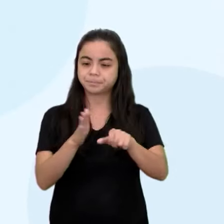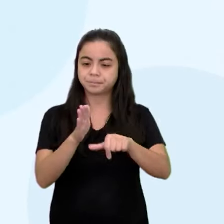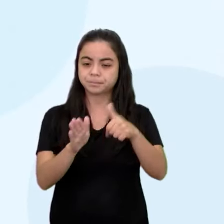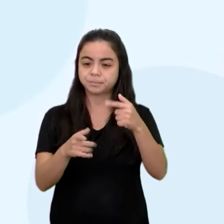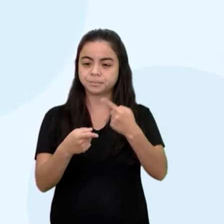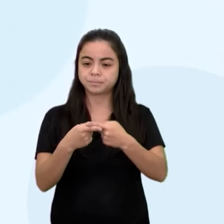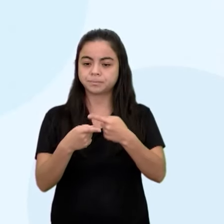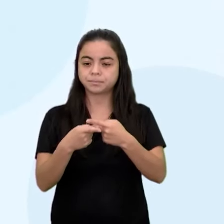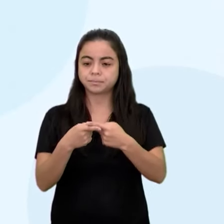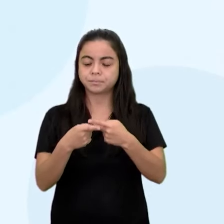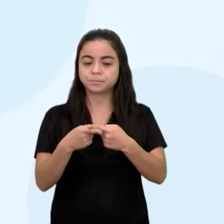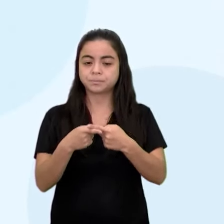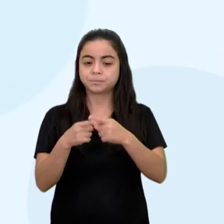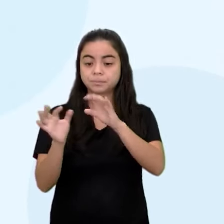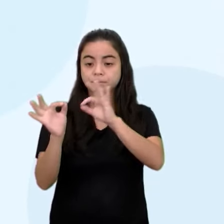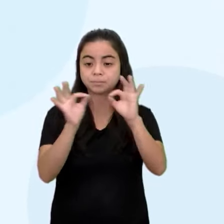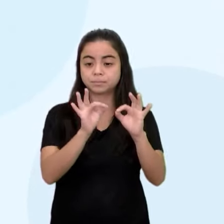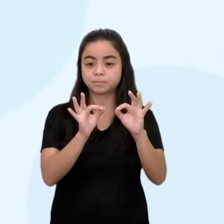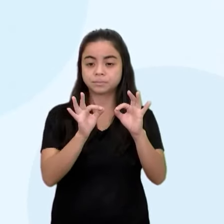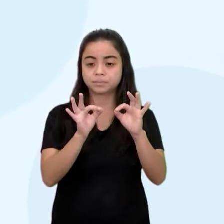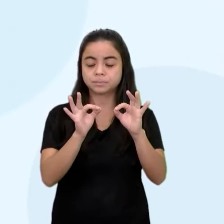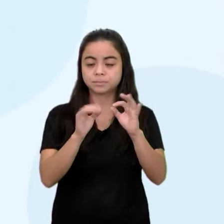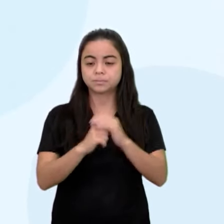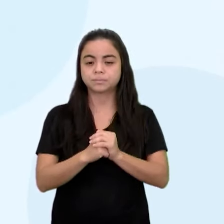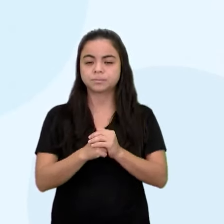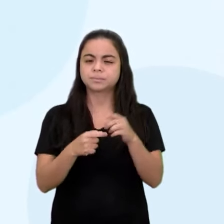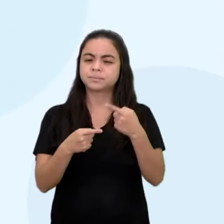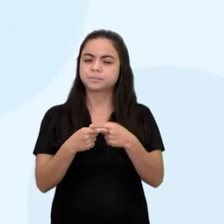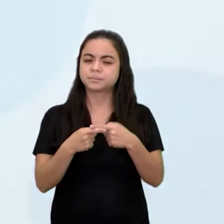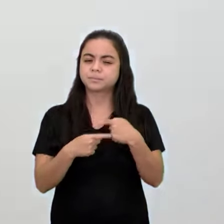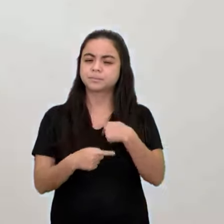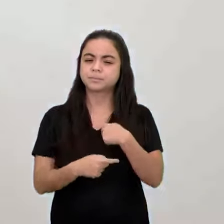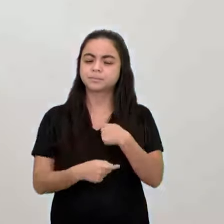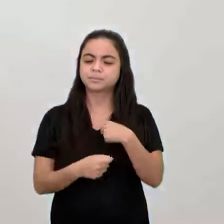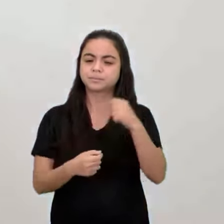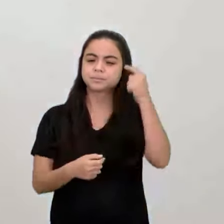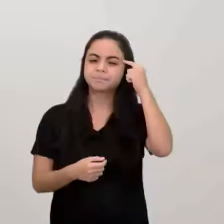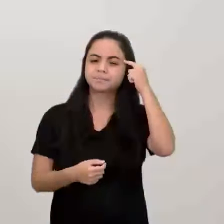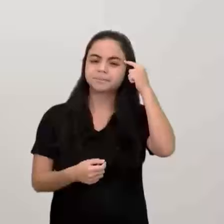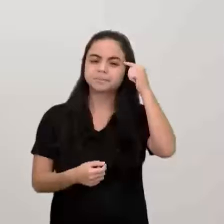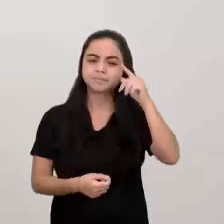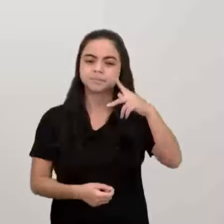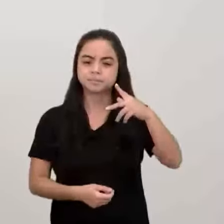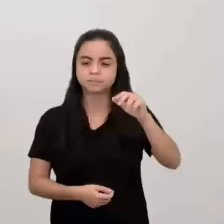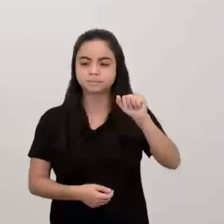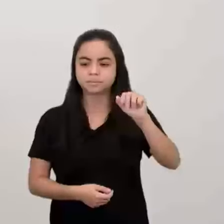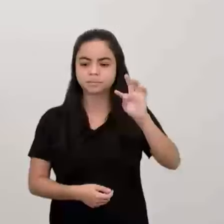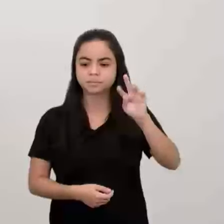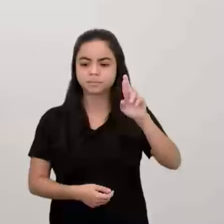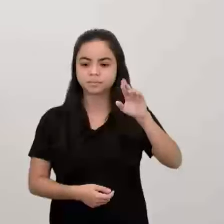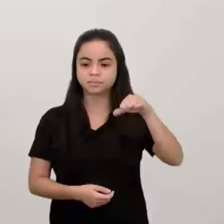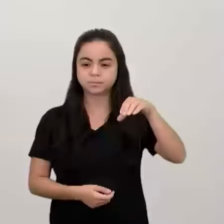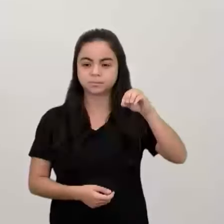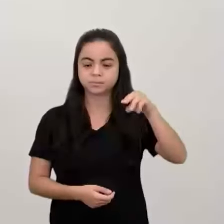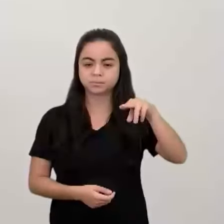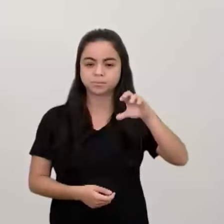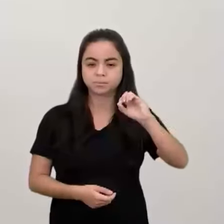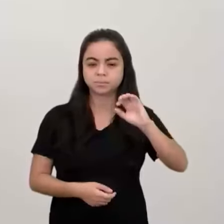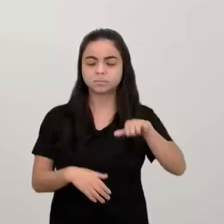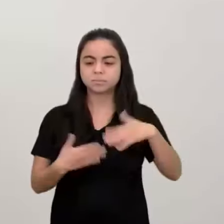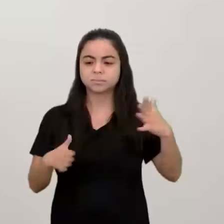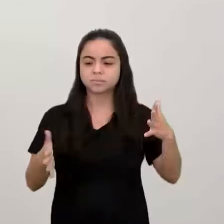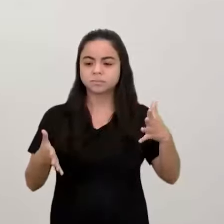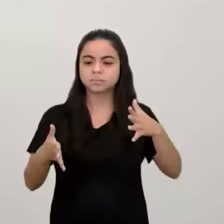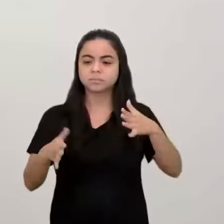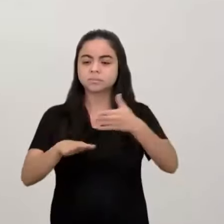por conta desse vídeo. Por quê? Quando pensa em patrimônio cultural, quando pensa em você fazer